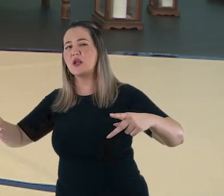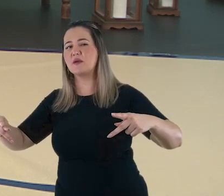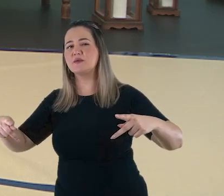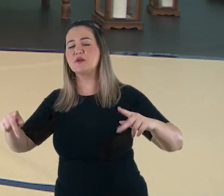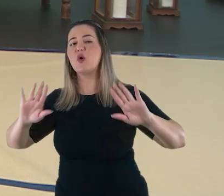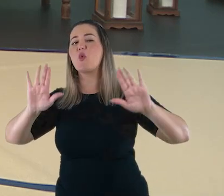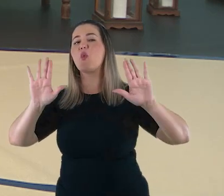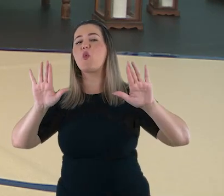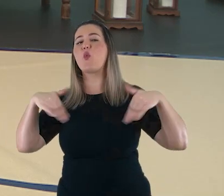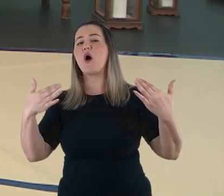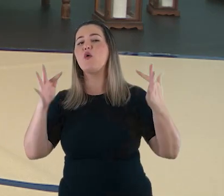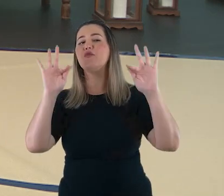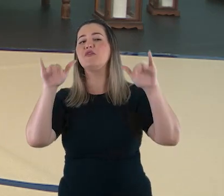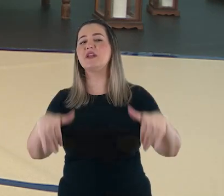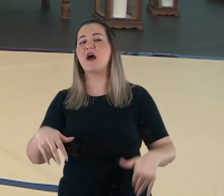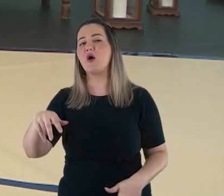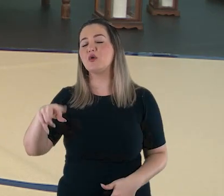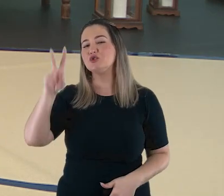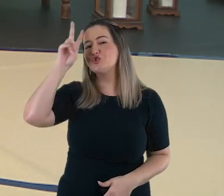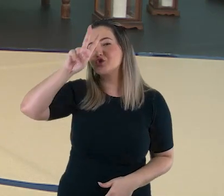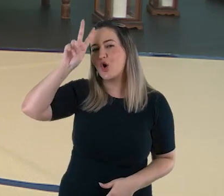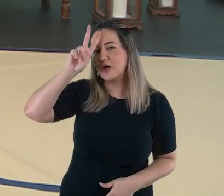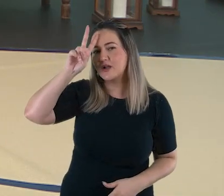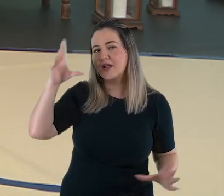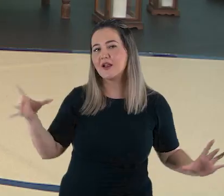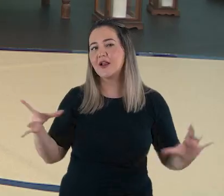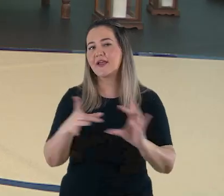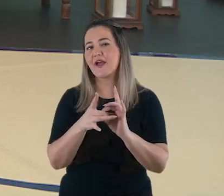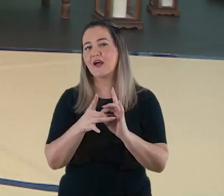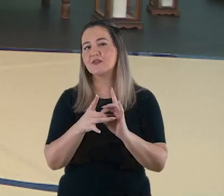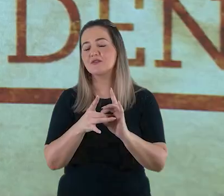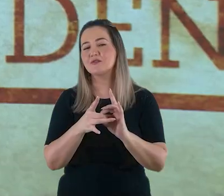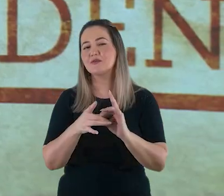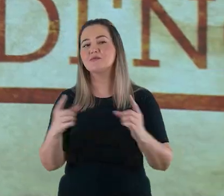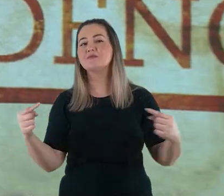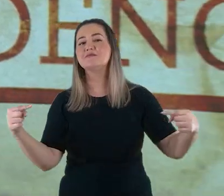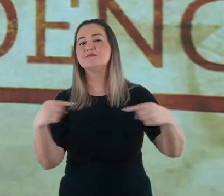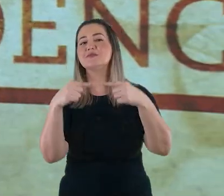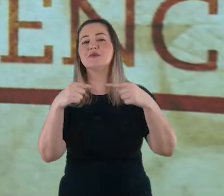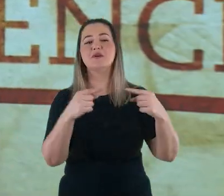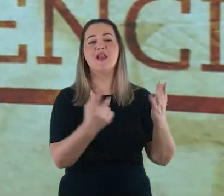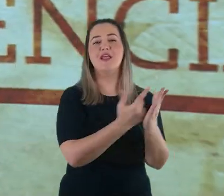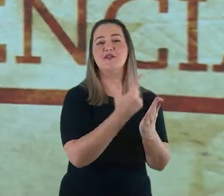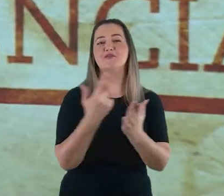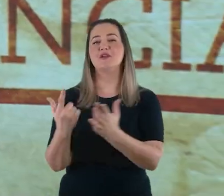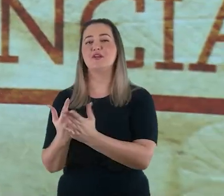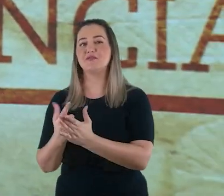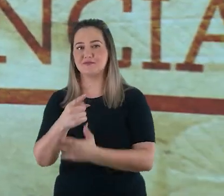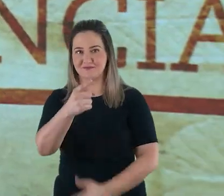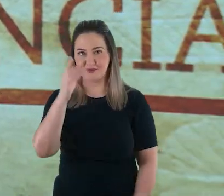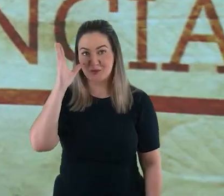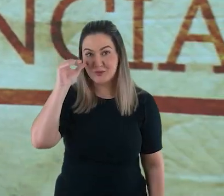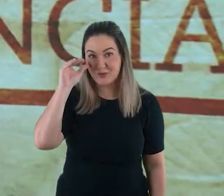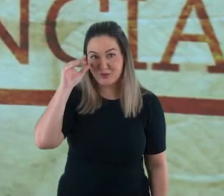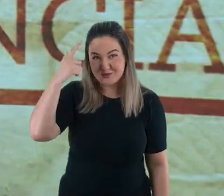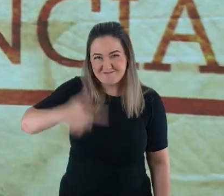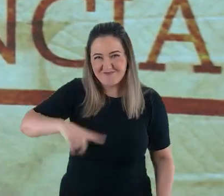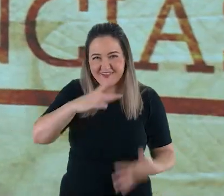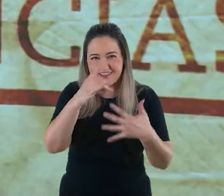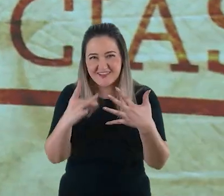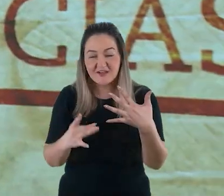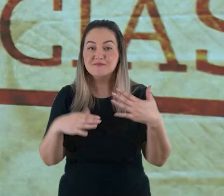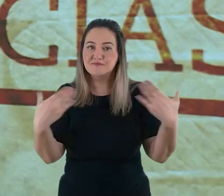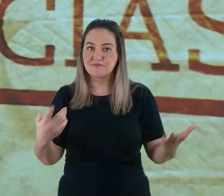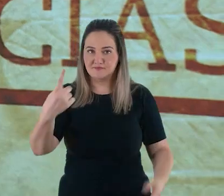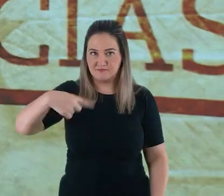história? E qual a relação dela com a profecia de João? Você ficou curioso para saber mais detalhes sobre isso? Então, na